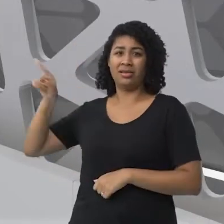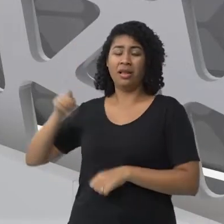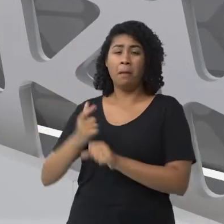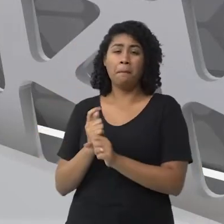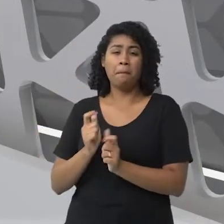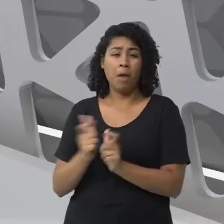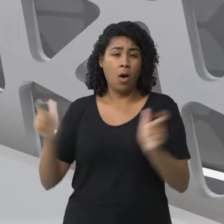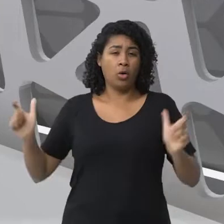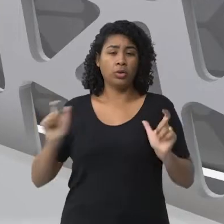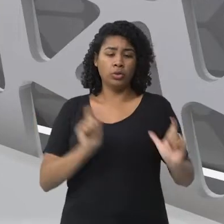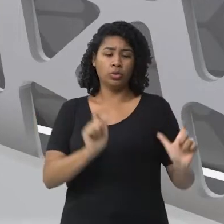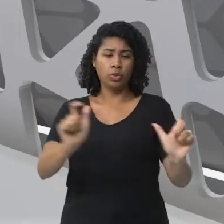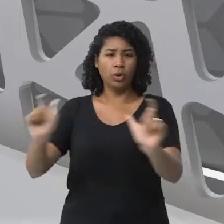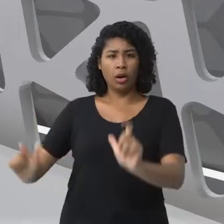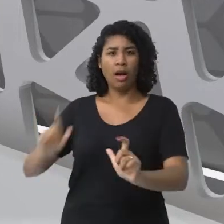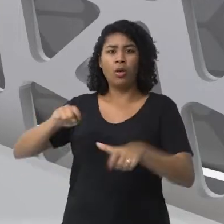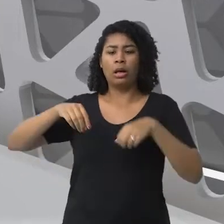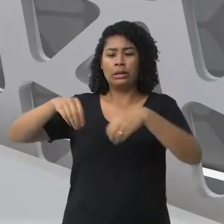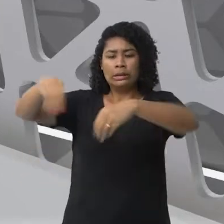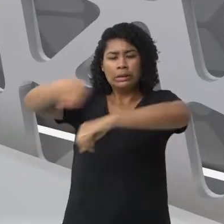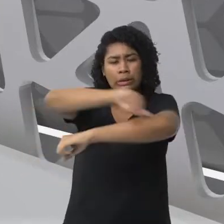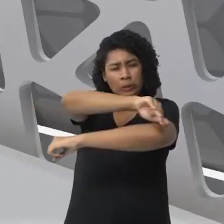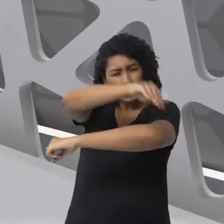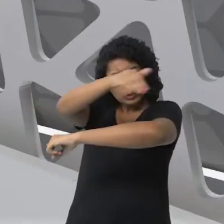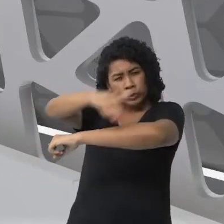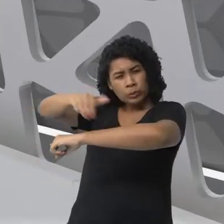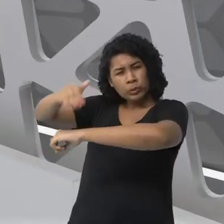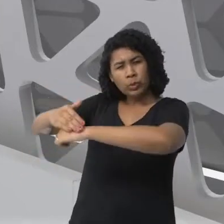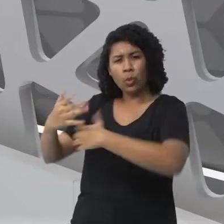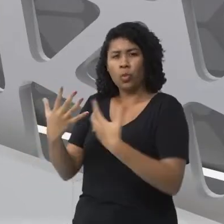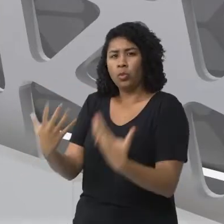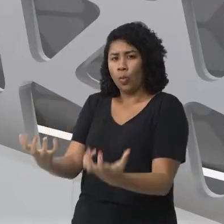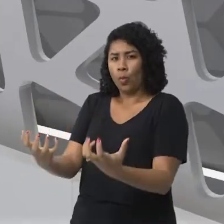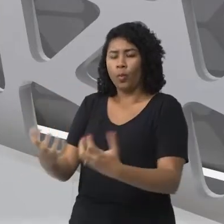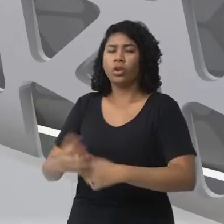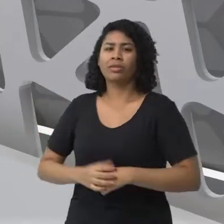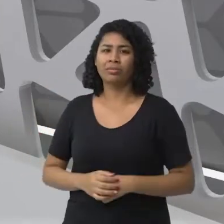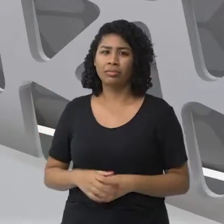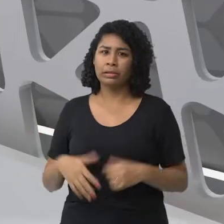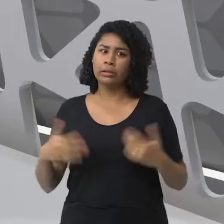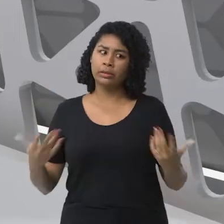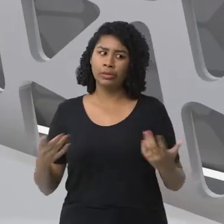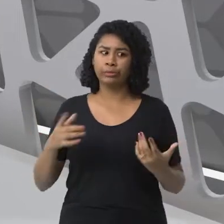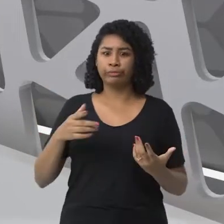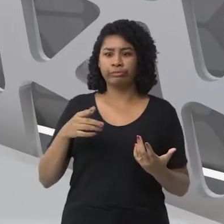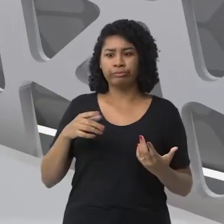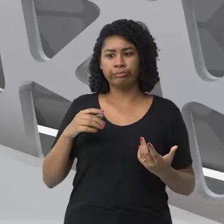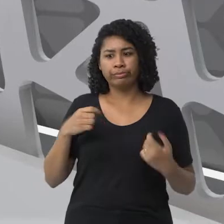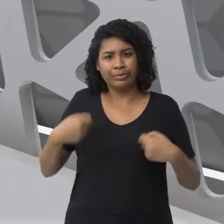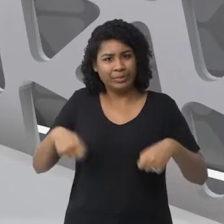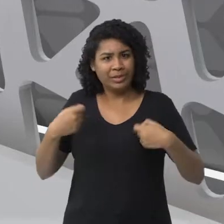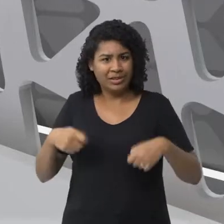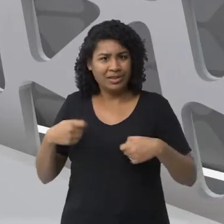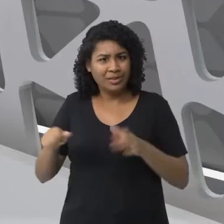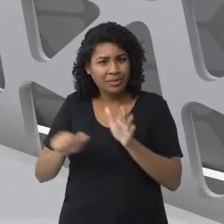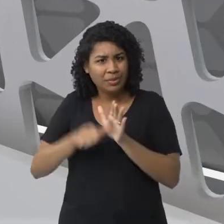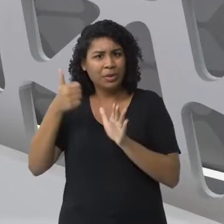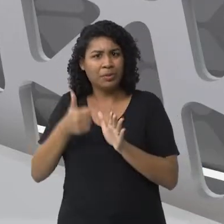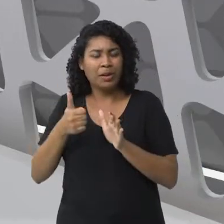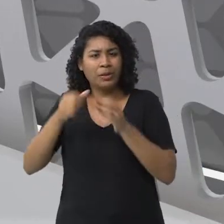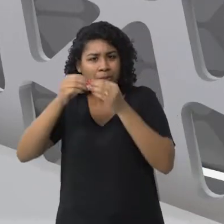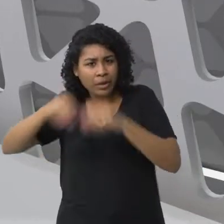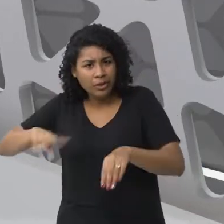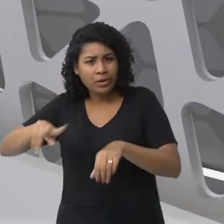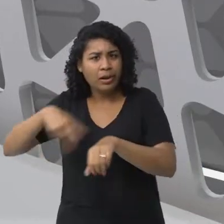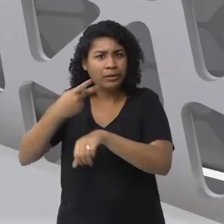de deserto. Então, será que se a gente tem que perder toda essa floresta para virar um deserto e aí se conscientizar? Então, temos que preservar a nossa